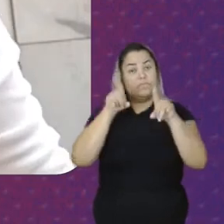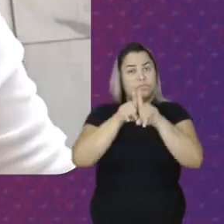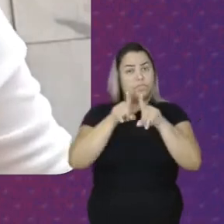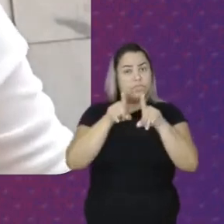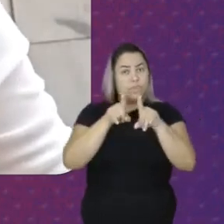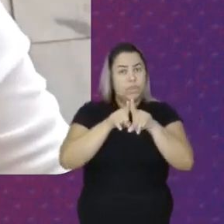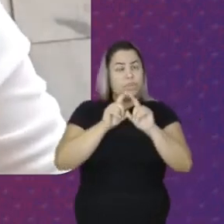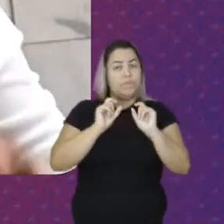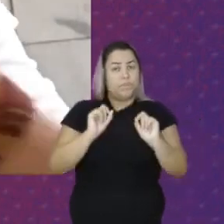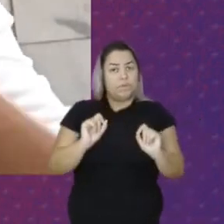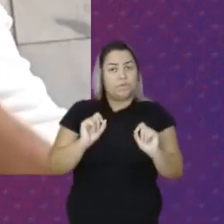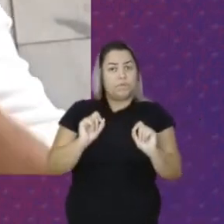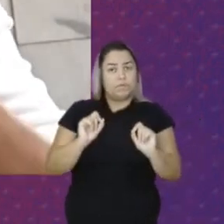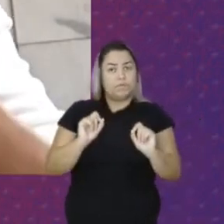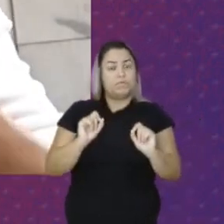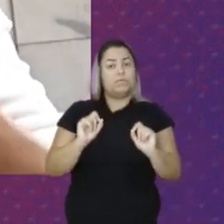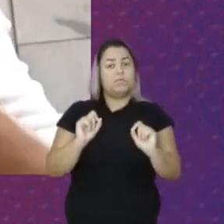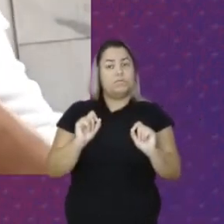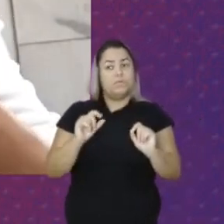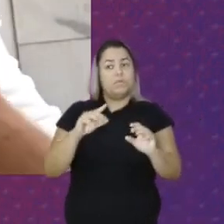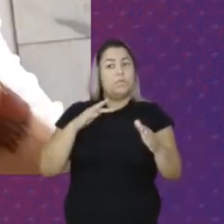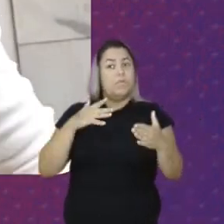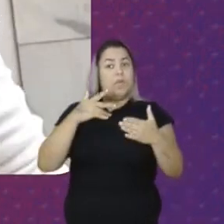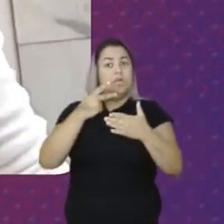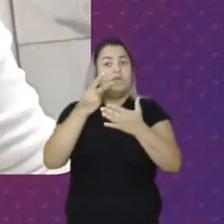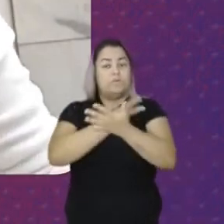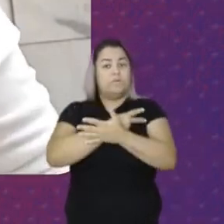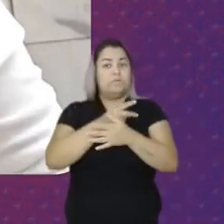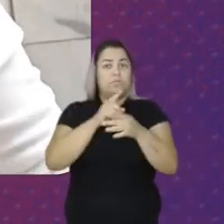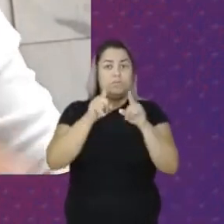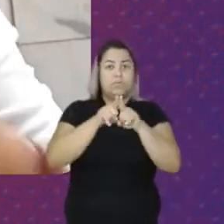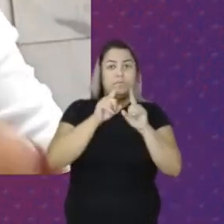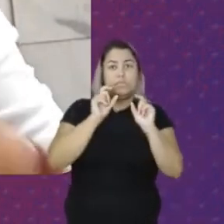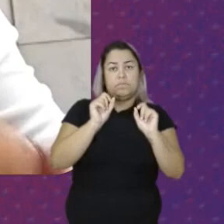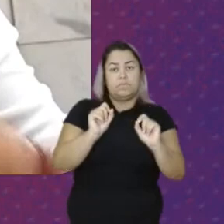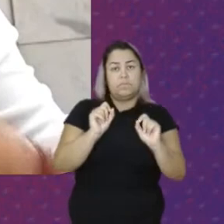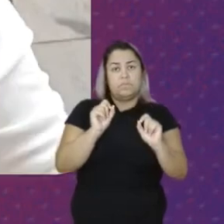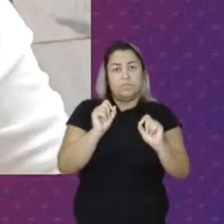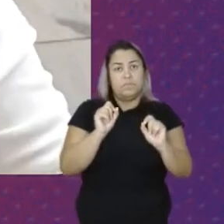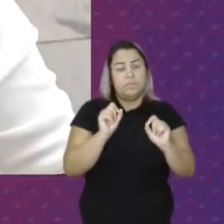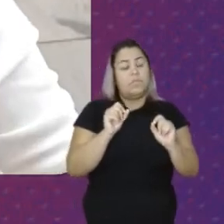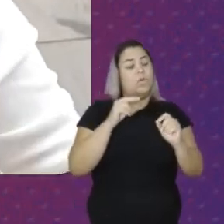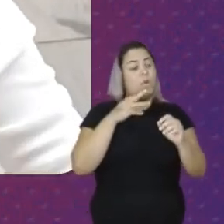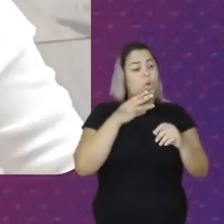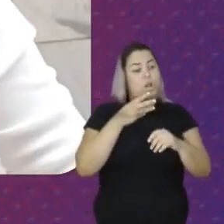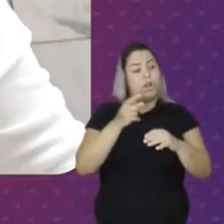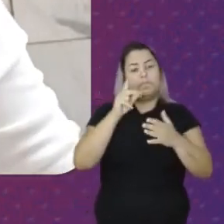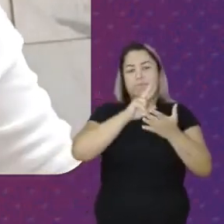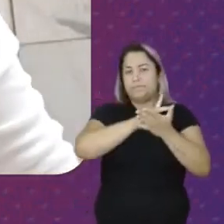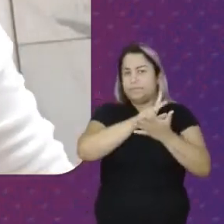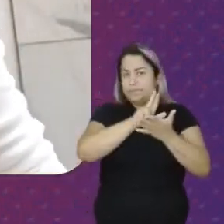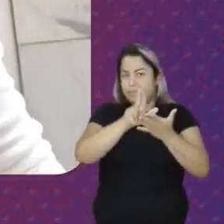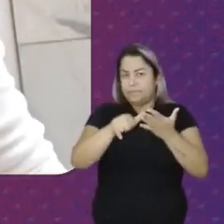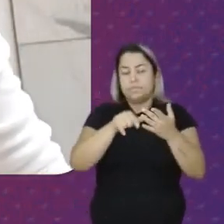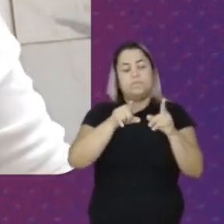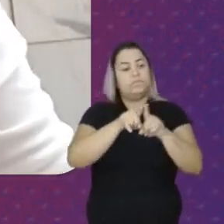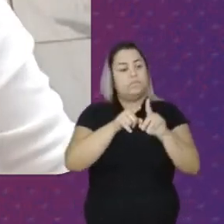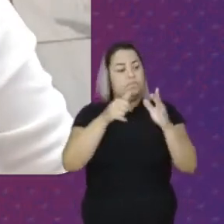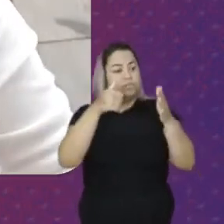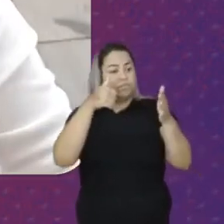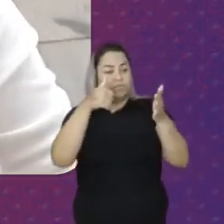pelo machismo, e que, sobretudo, atinge as mulheres, né, nas suas inúmeras diversidades e